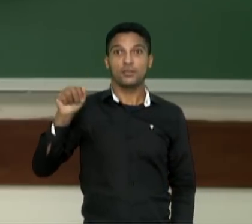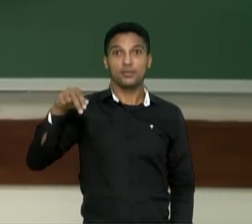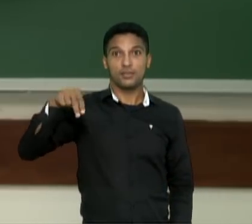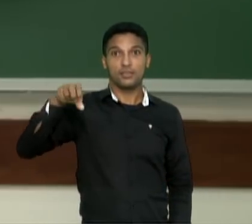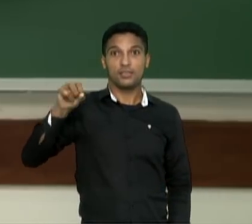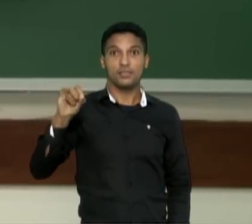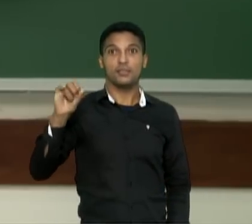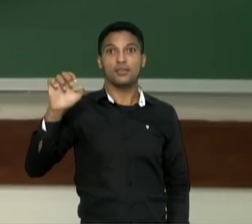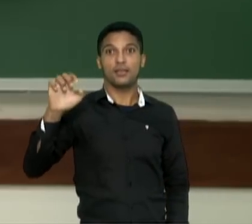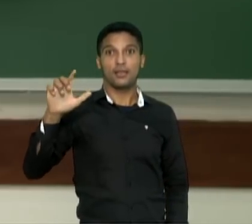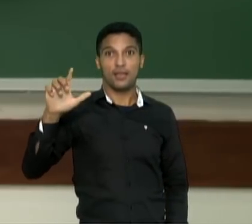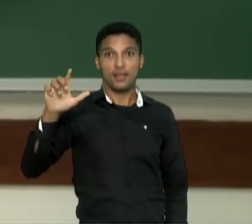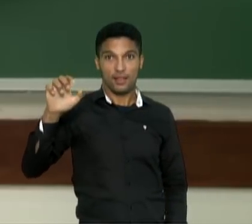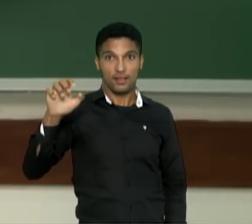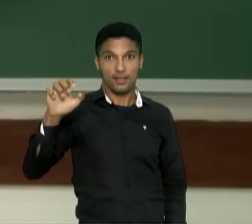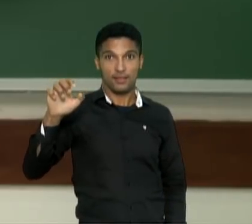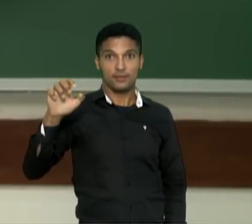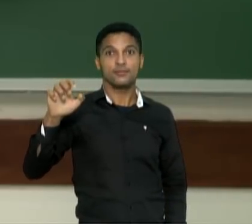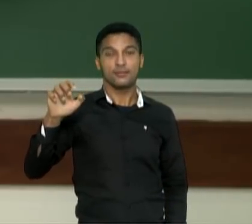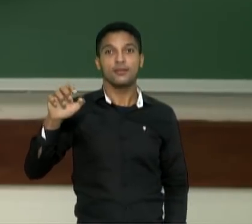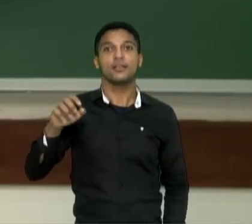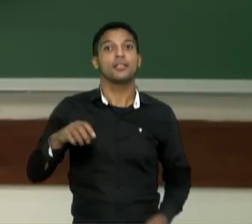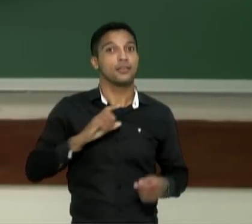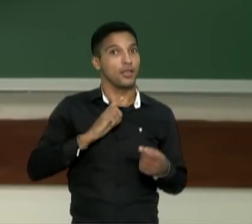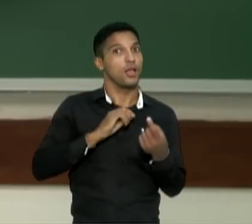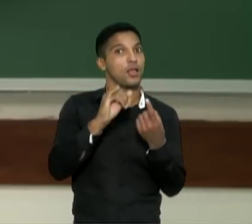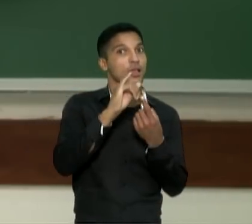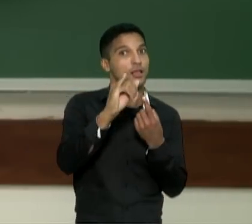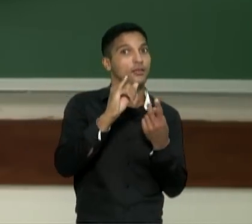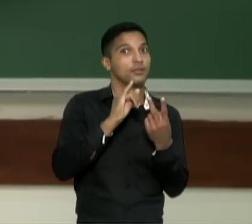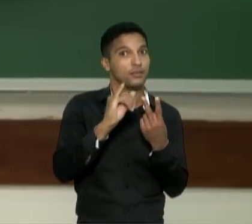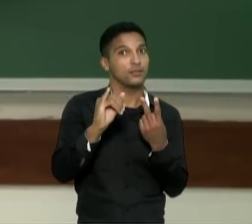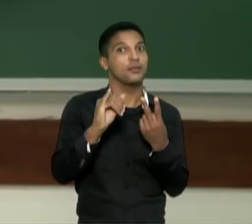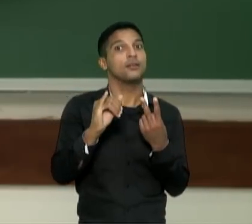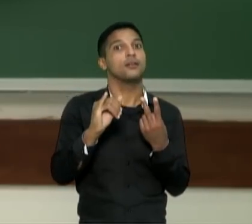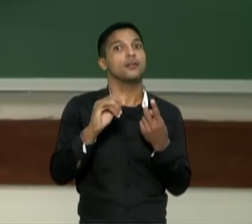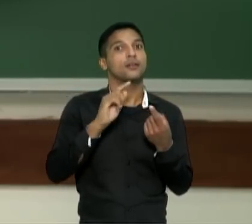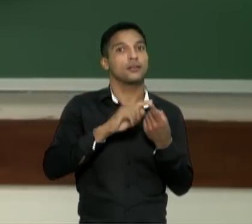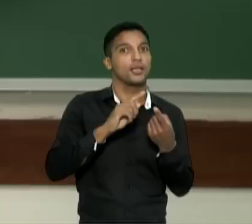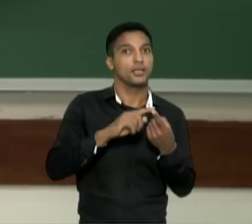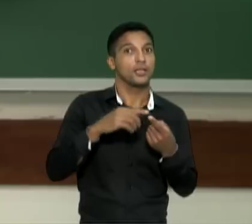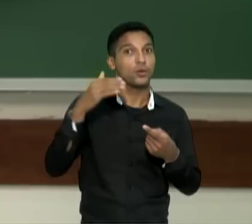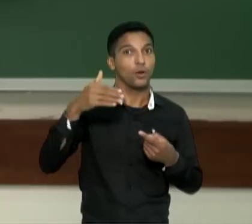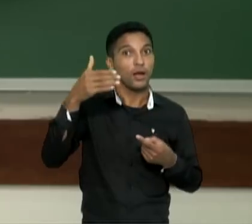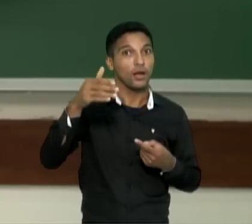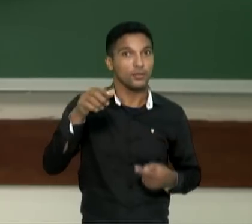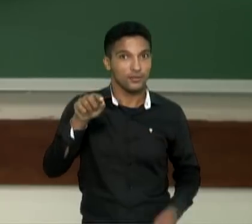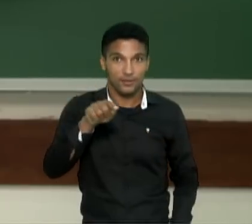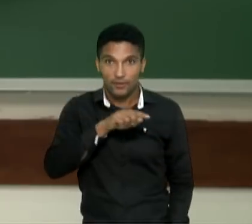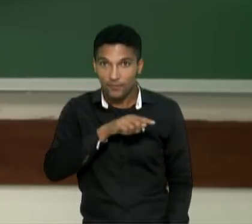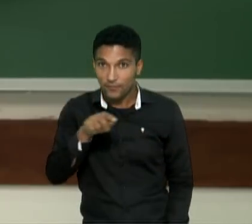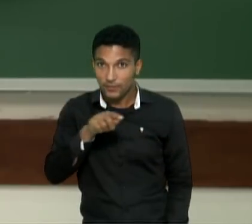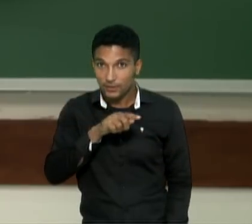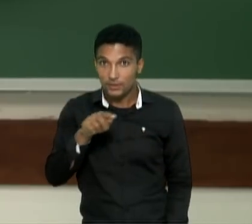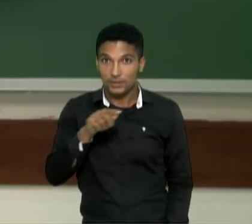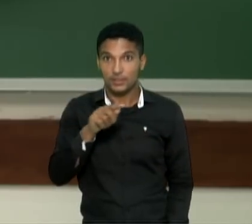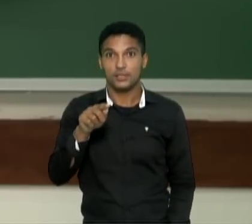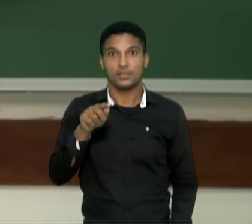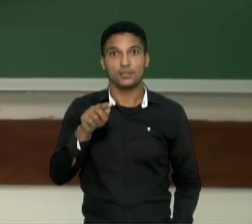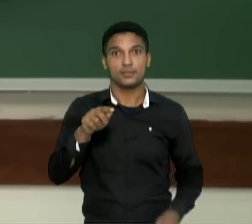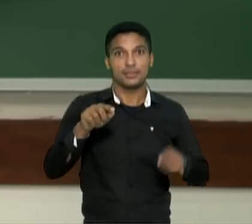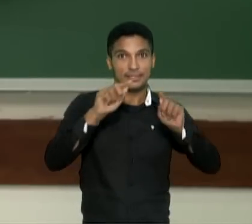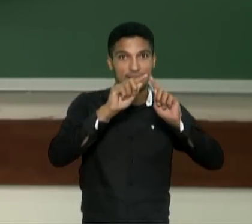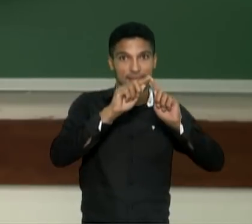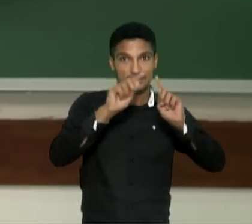de dar início à aula. Um deles é para quando vocês forem na sala de